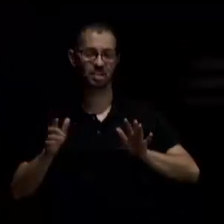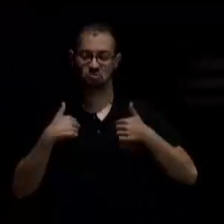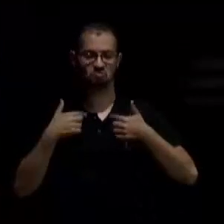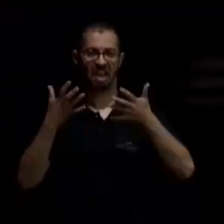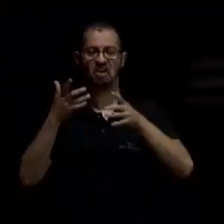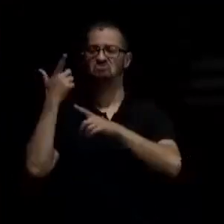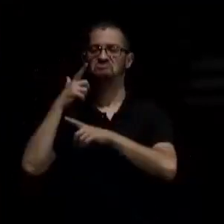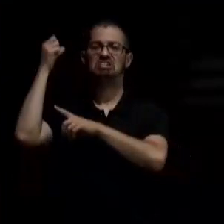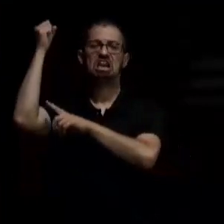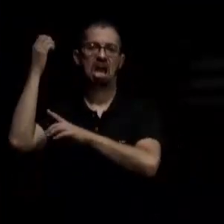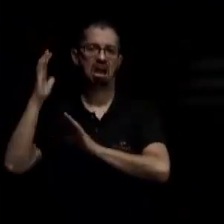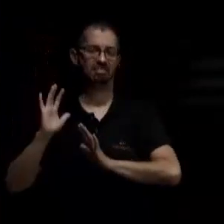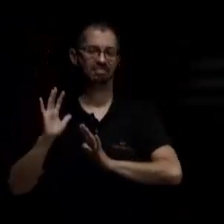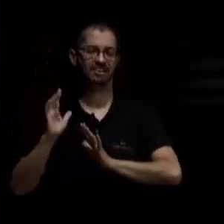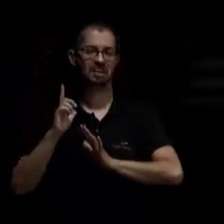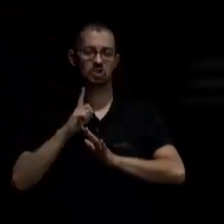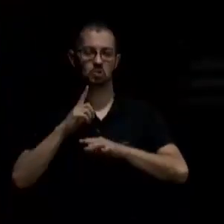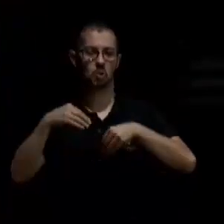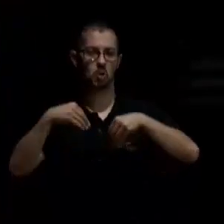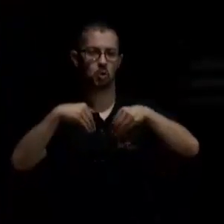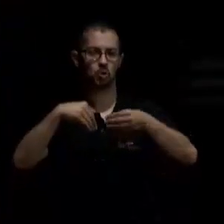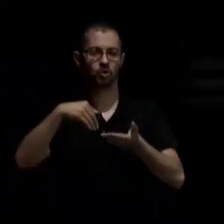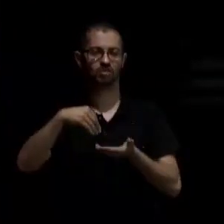ganhar. Não estou jogando